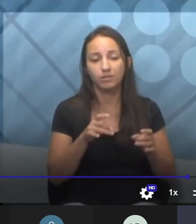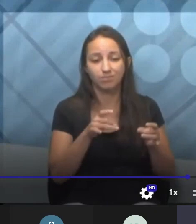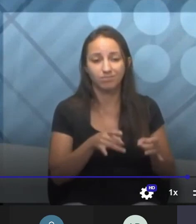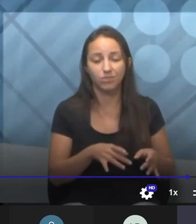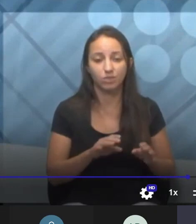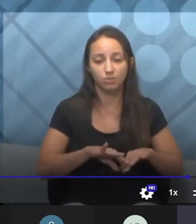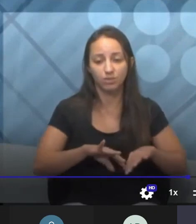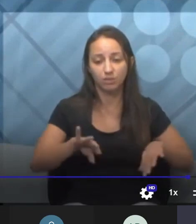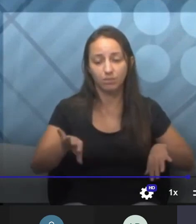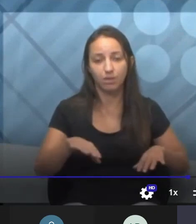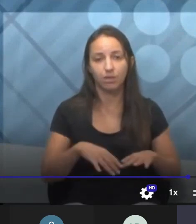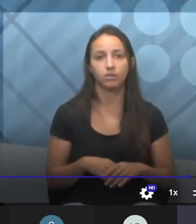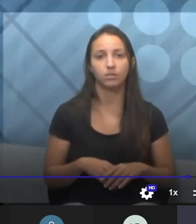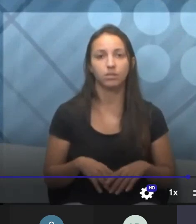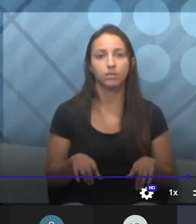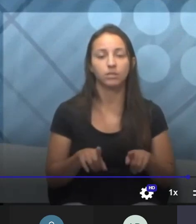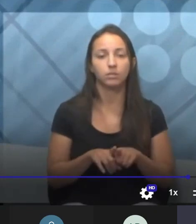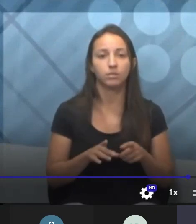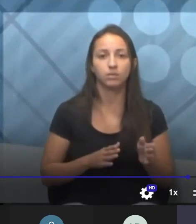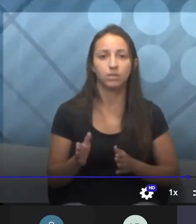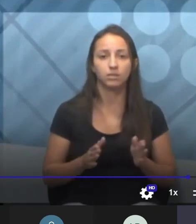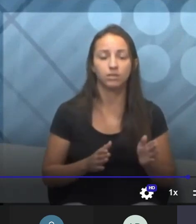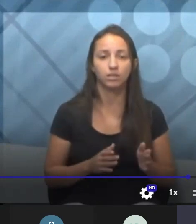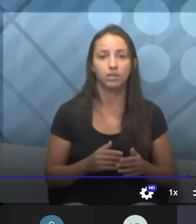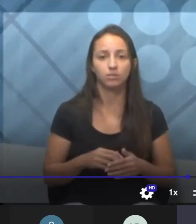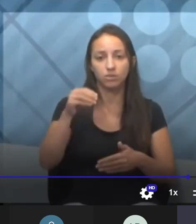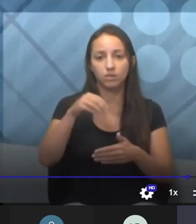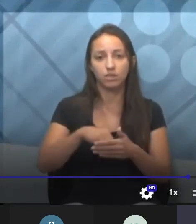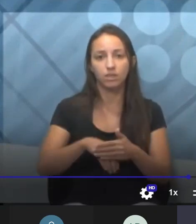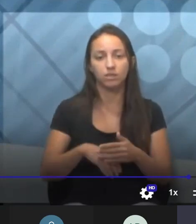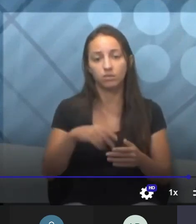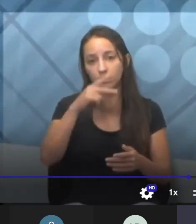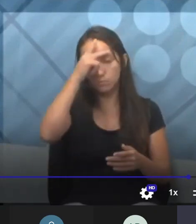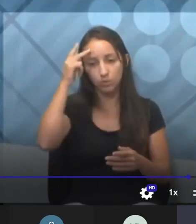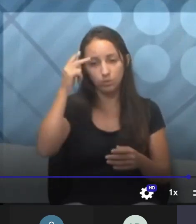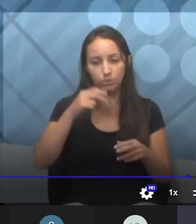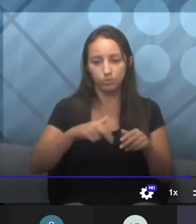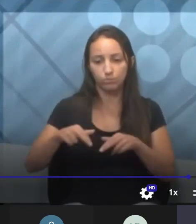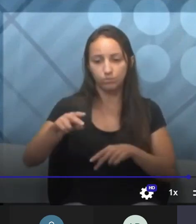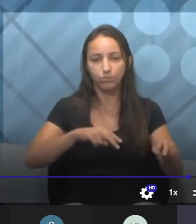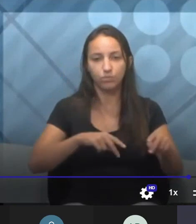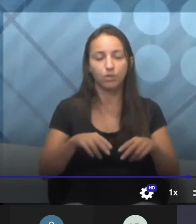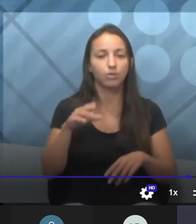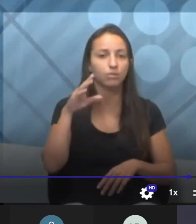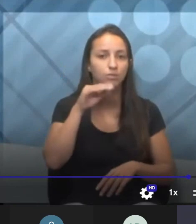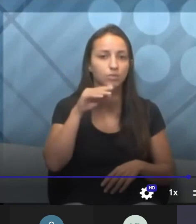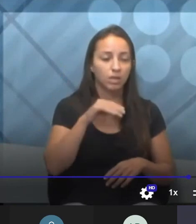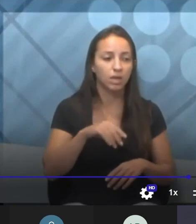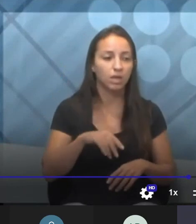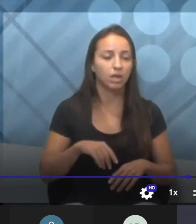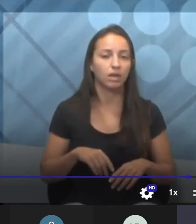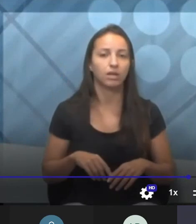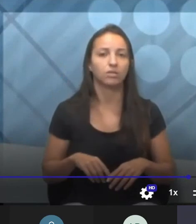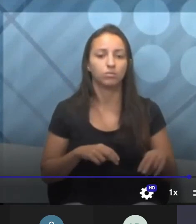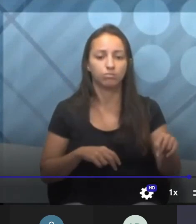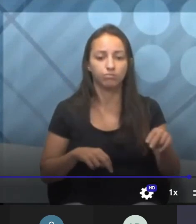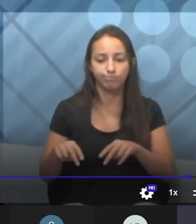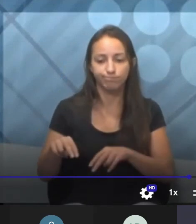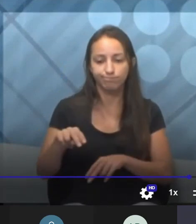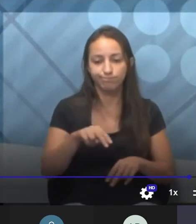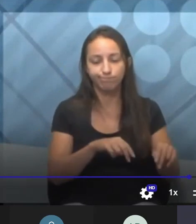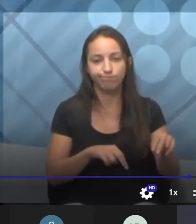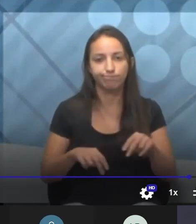os caminhos separados e os acessos e fluxos internos das pessoas. Funcionários por onde entram, de que maneira eles vão